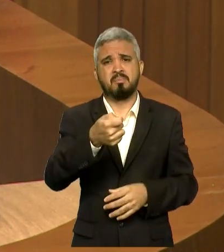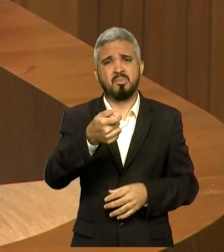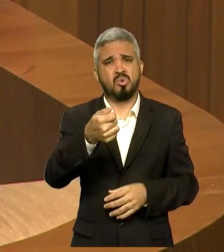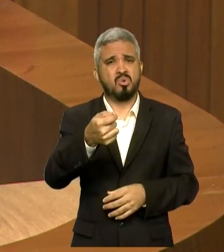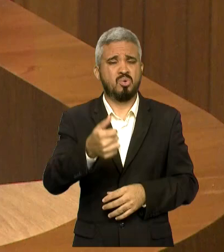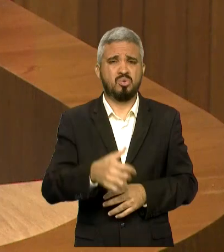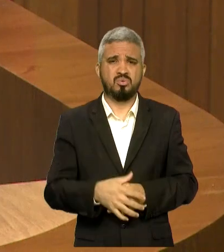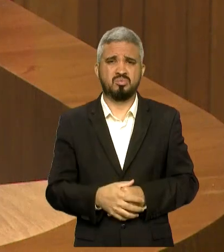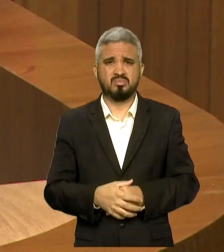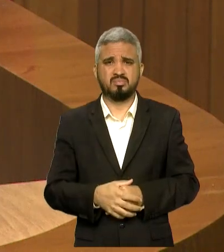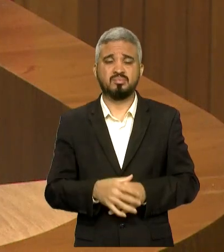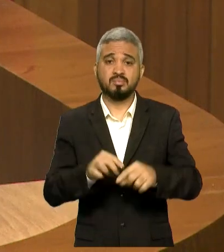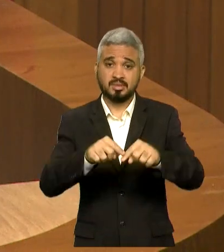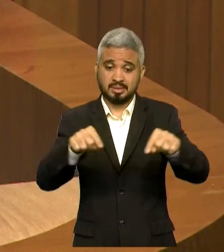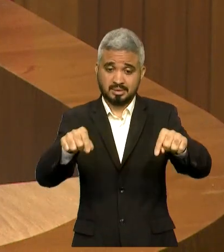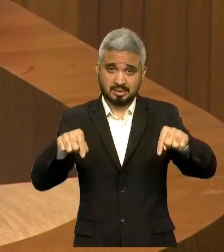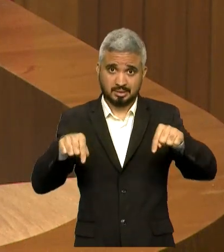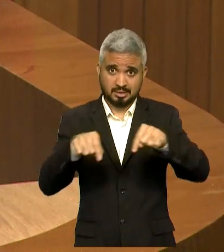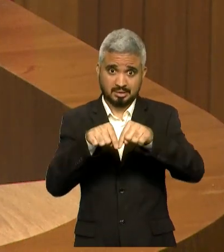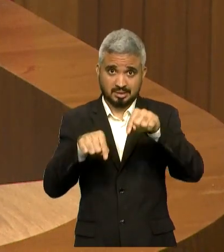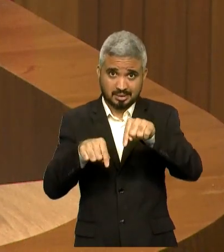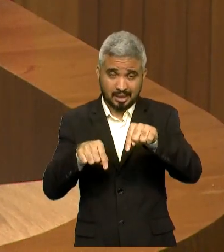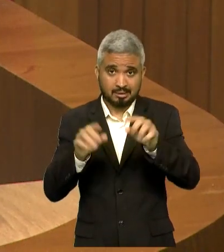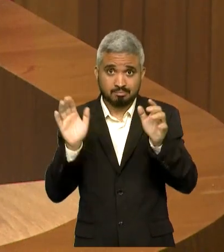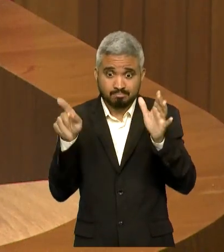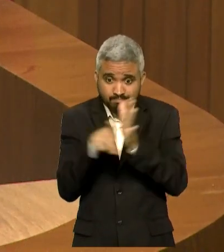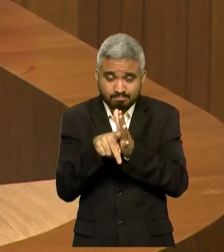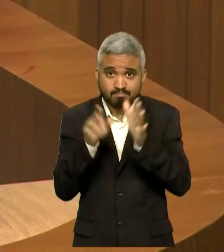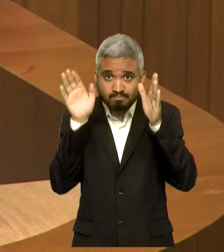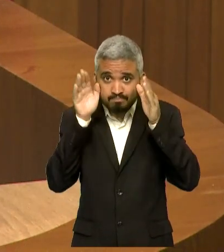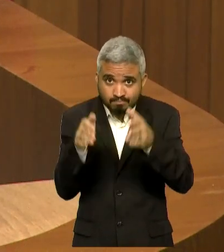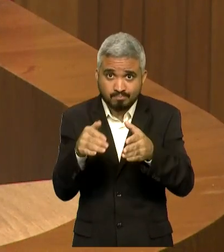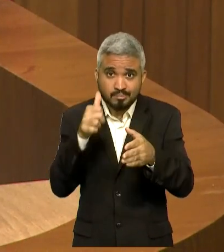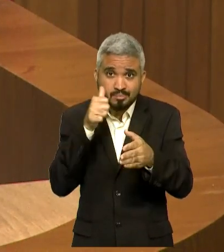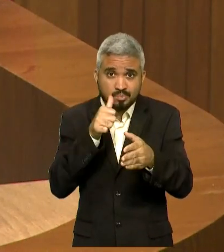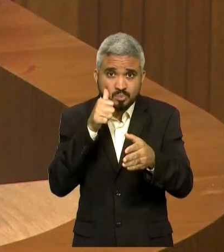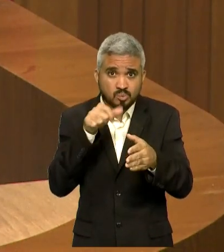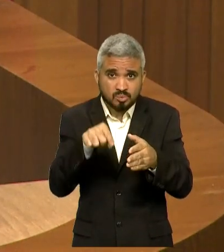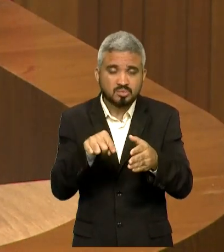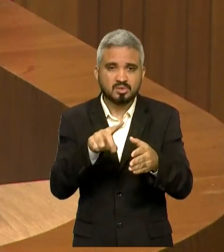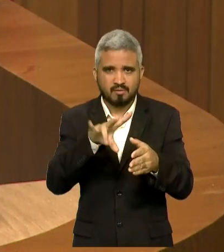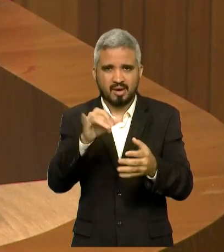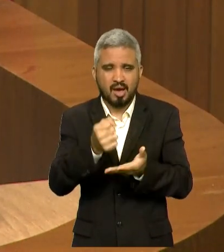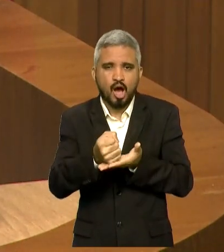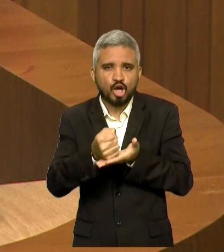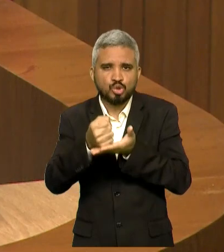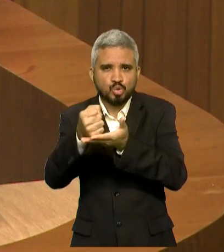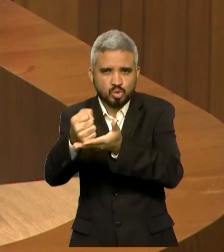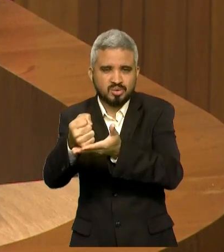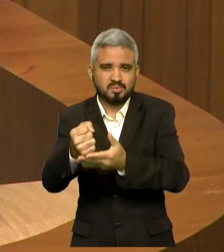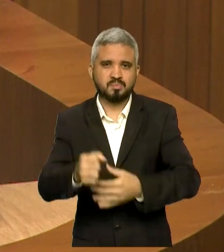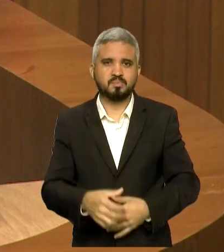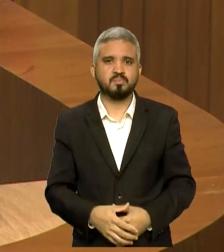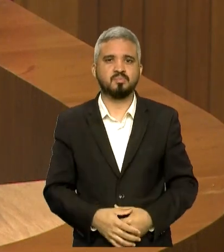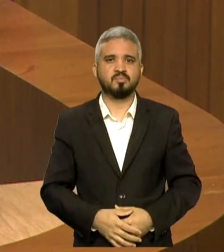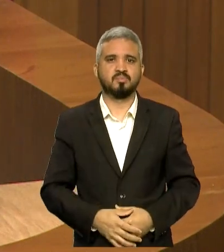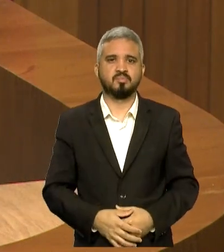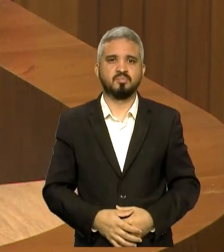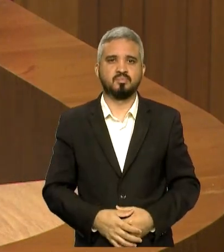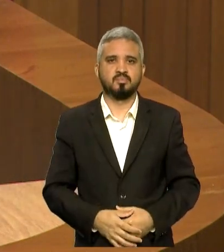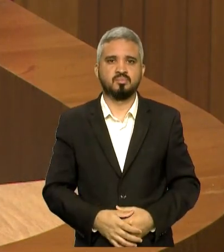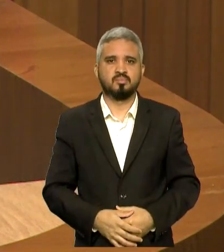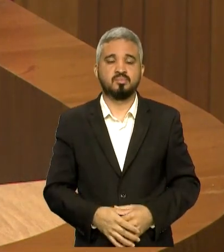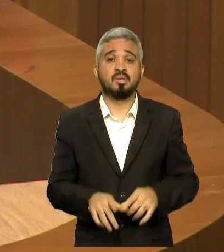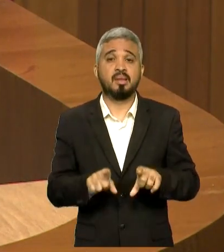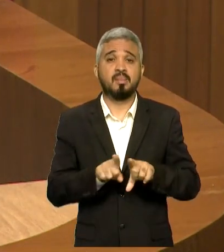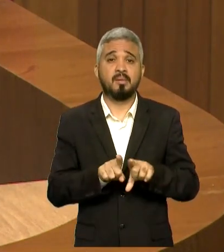Então, ela vem, de alguma forma, mesmo que de forma parcial, suprir essa lacuna. E termina sendo também um elemento